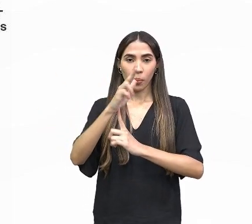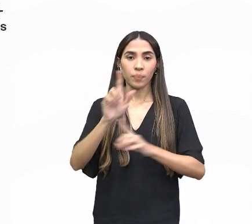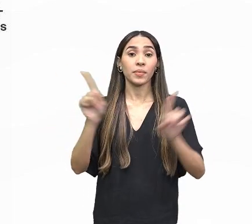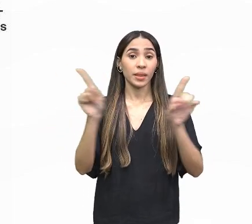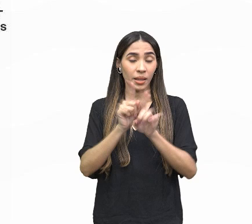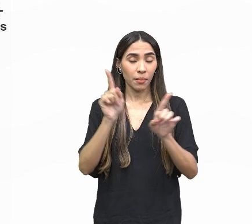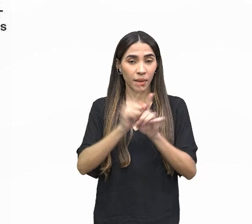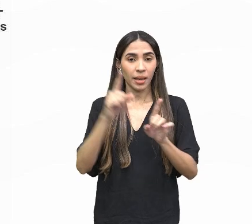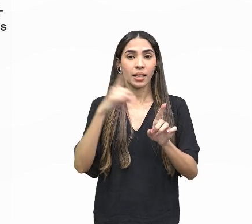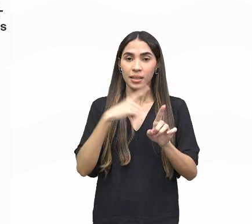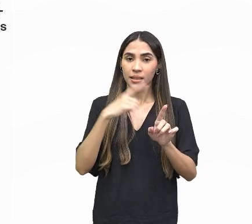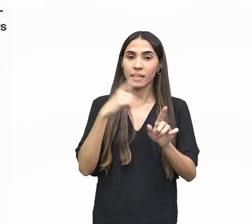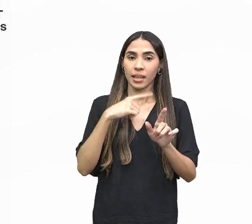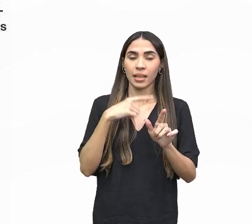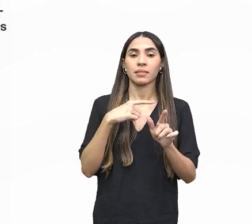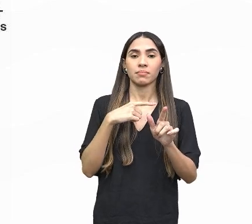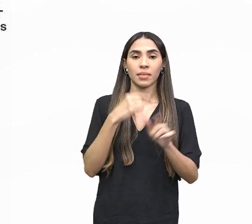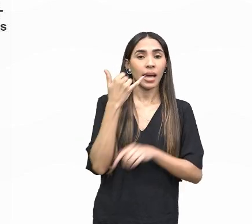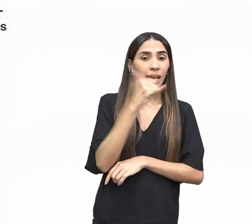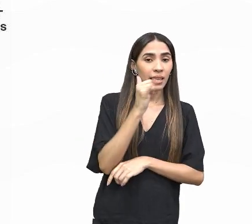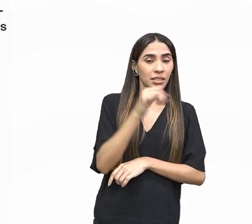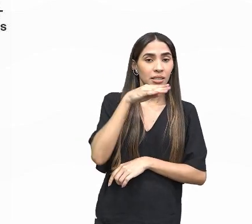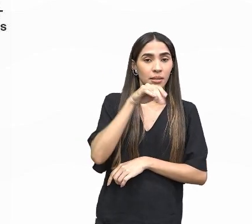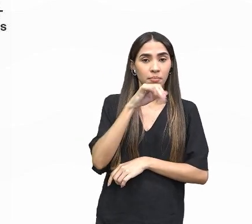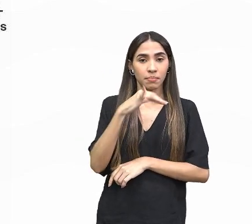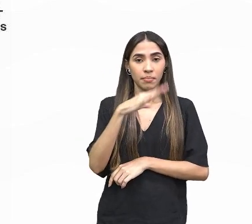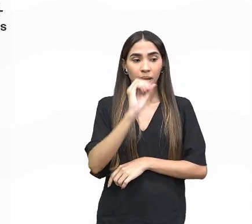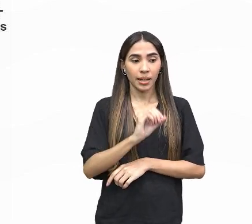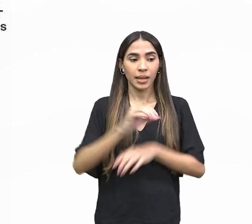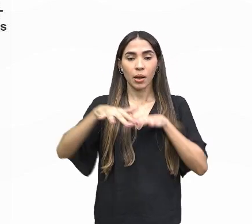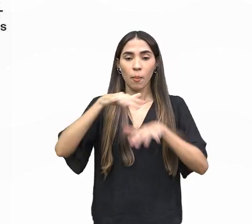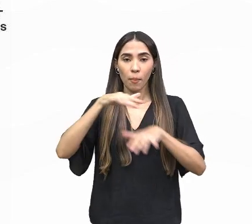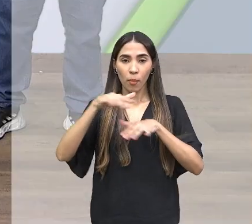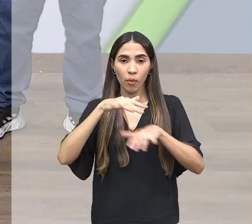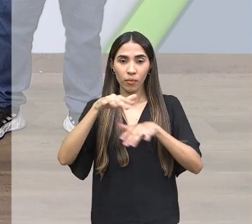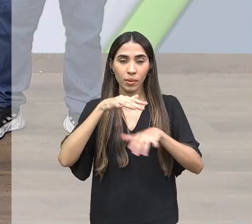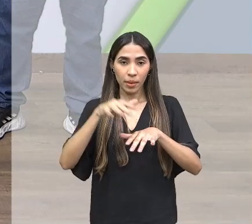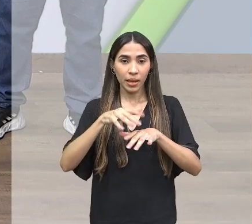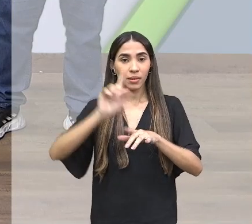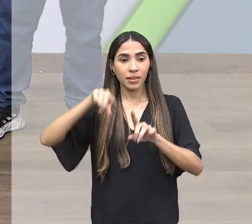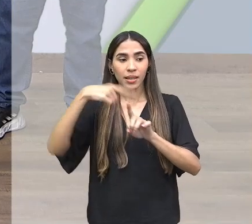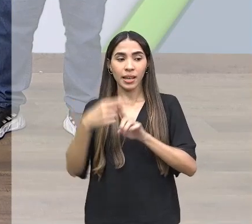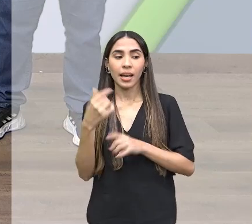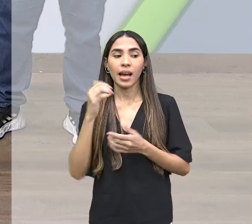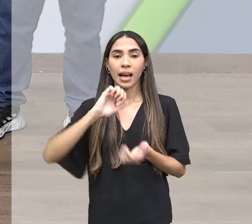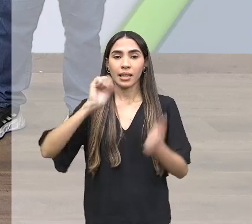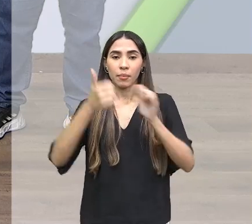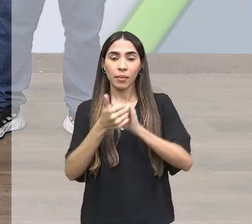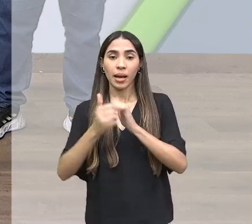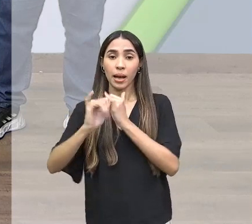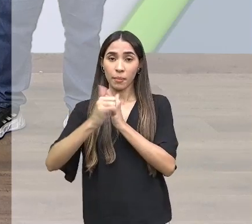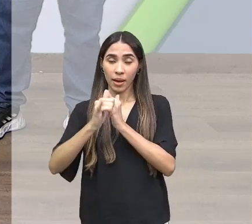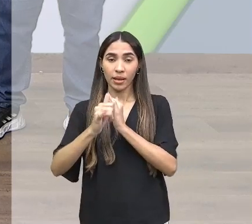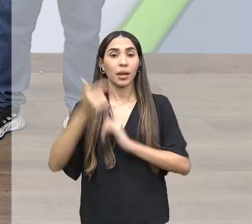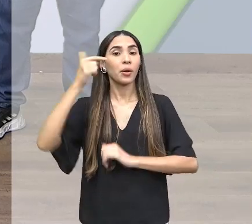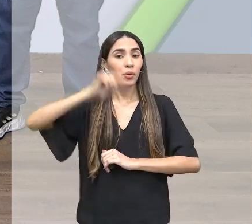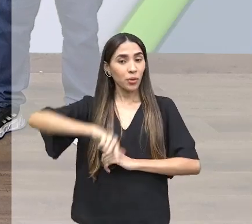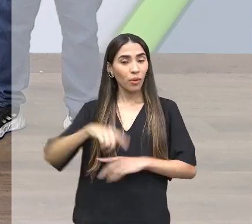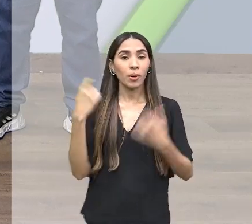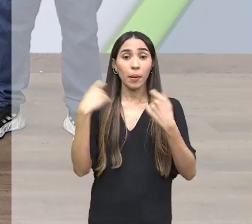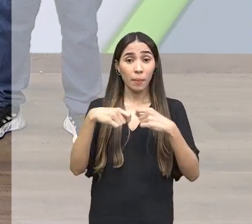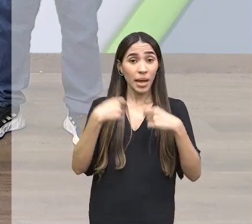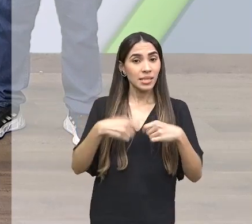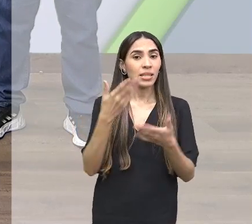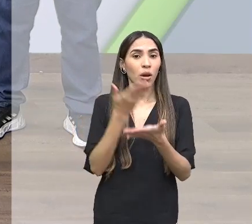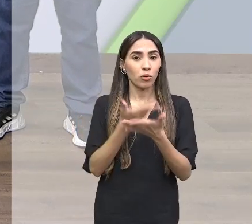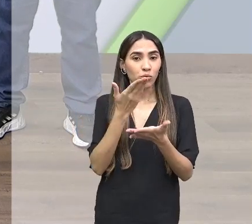nós temos transformação de energia mecânica em energia elétrica, tá certo? Novamente, é necessário um estudo